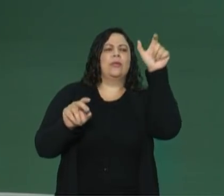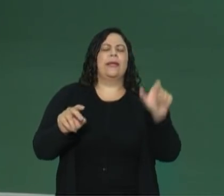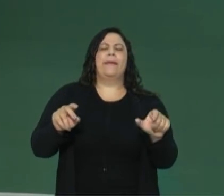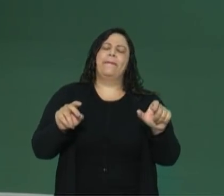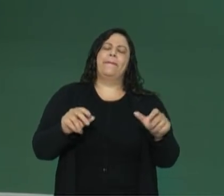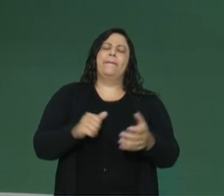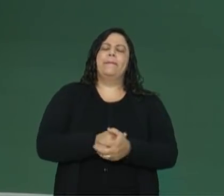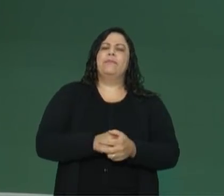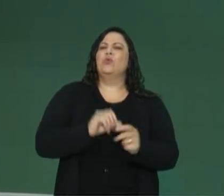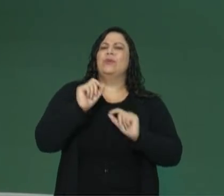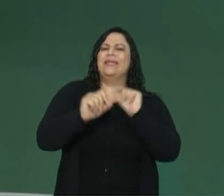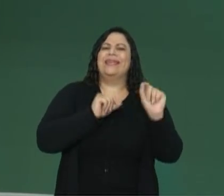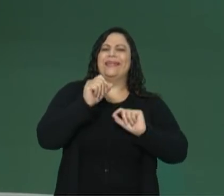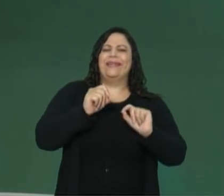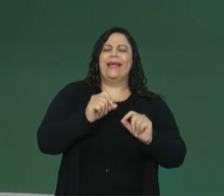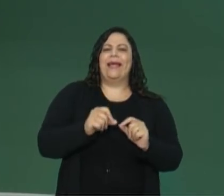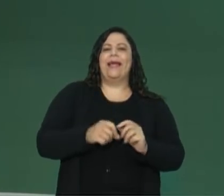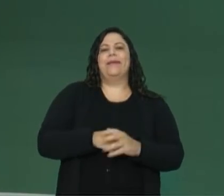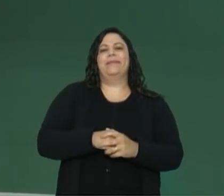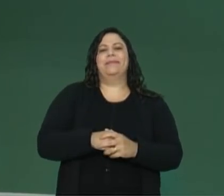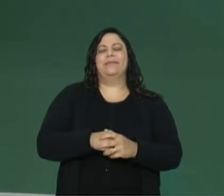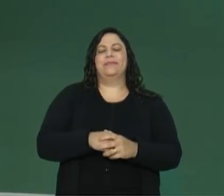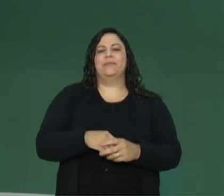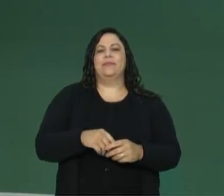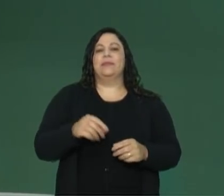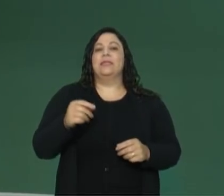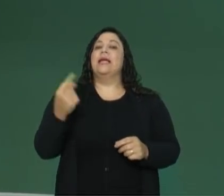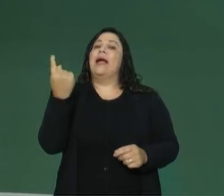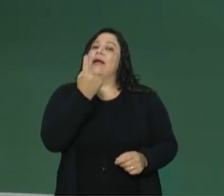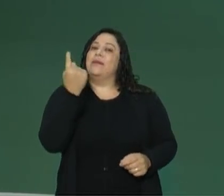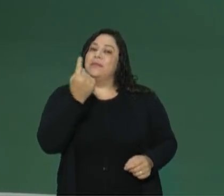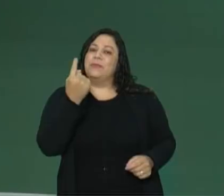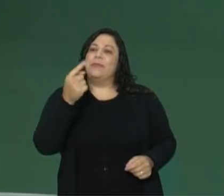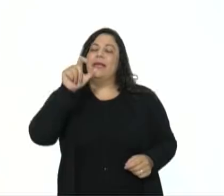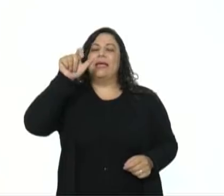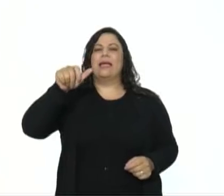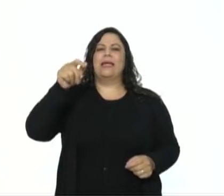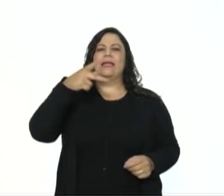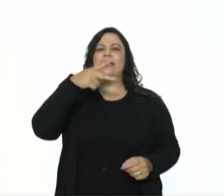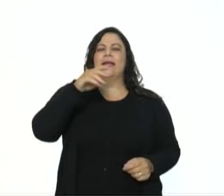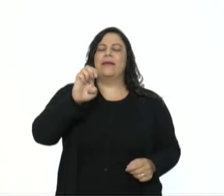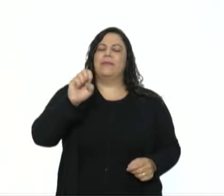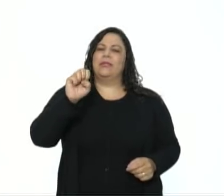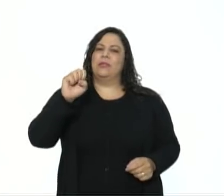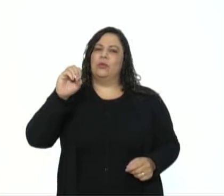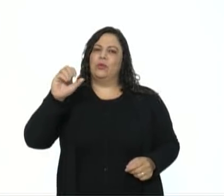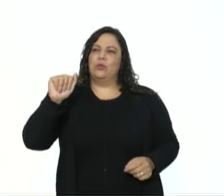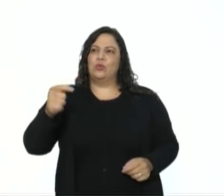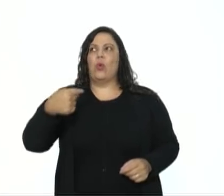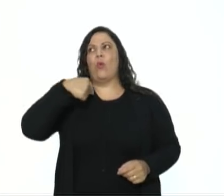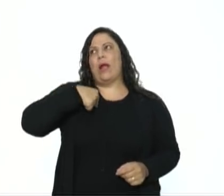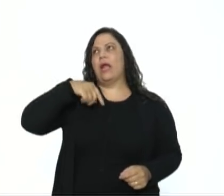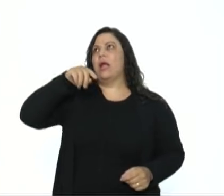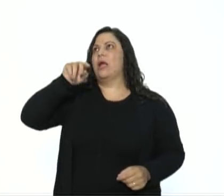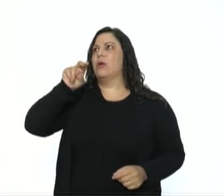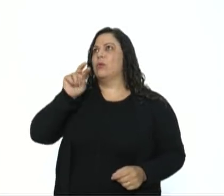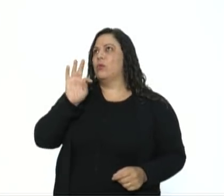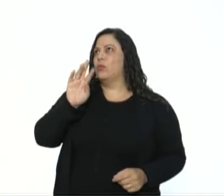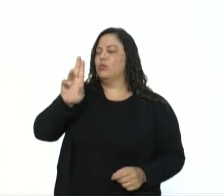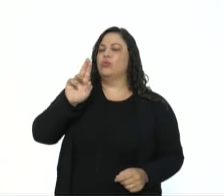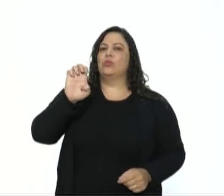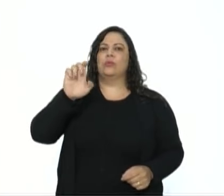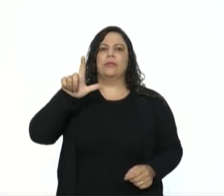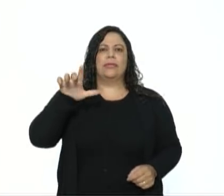primeira, segunda, terceira, né, impessoal, como que fica? Sendo um gênero do campo jornalístico que pretende apresentar fatos